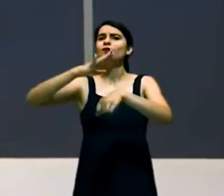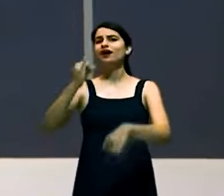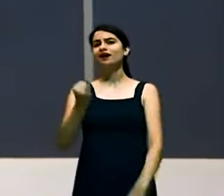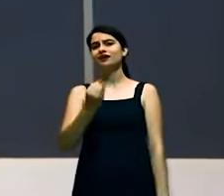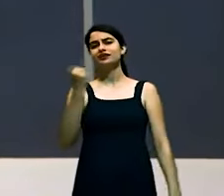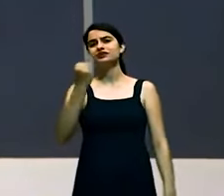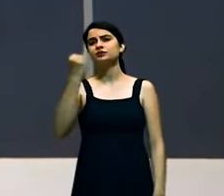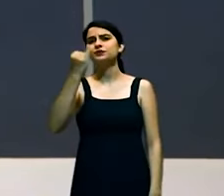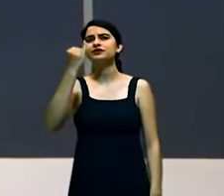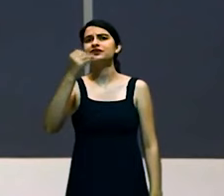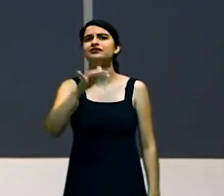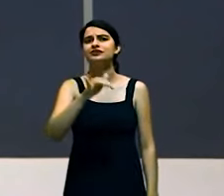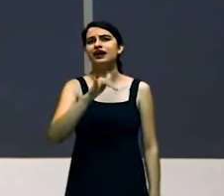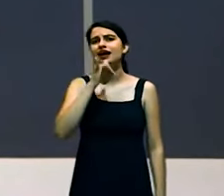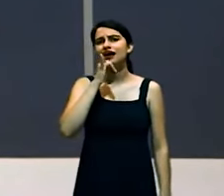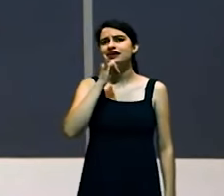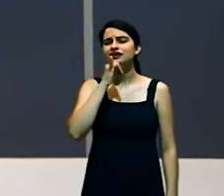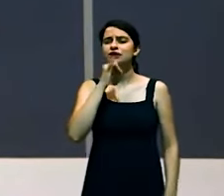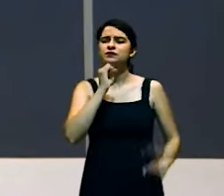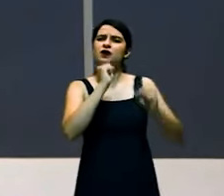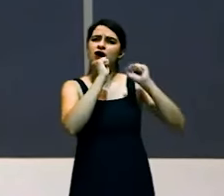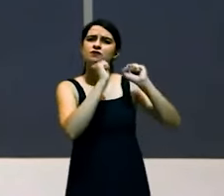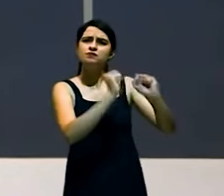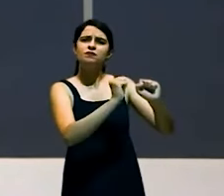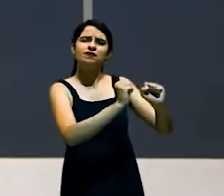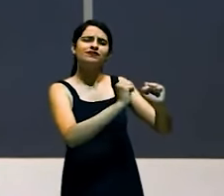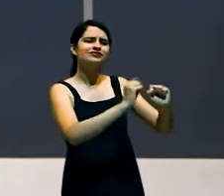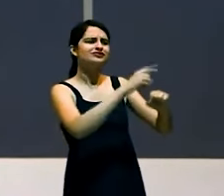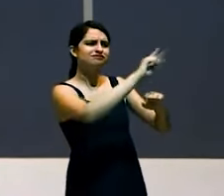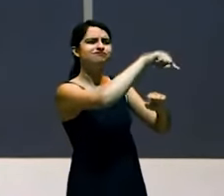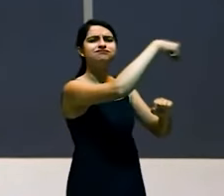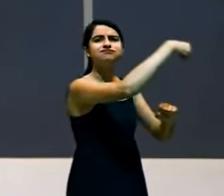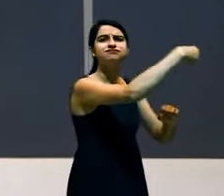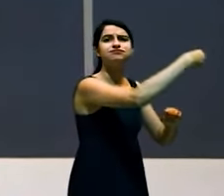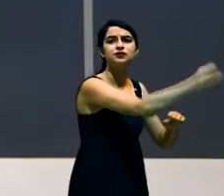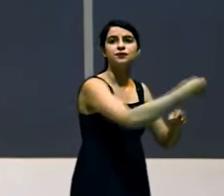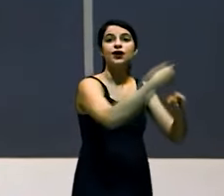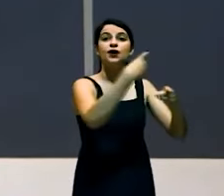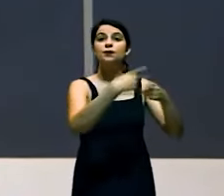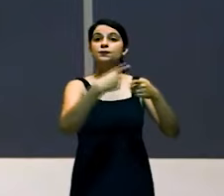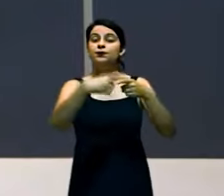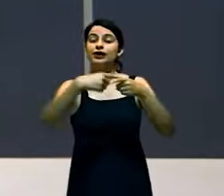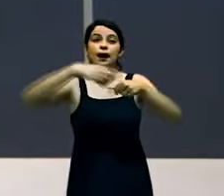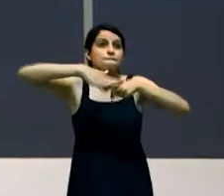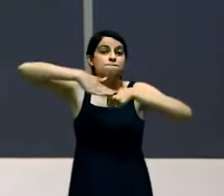importante poderia ser resolvido depois. Mas Jesus era a prioridade naquele